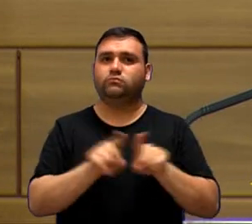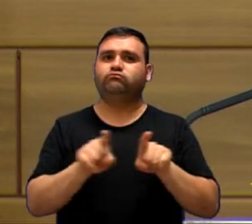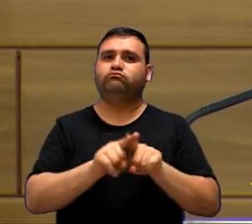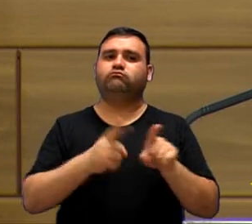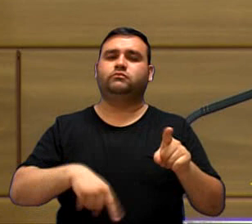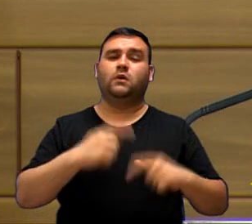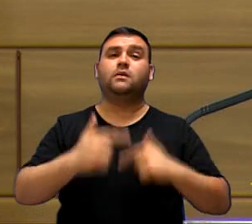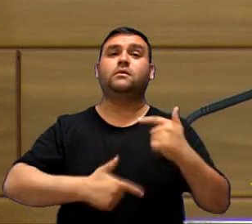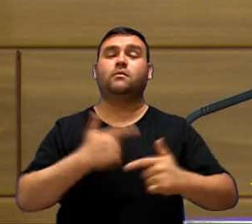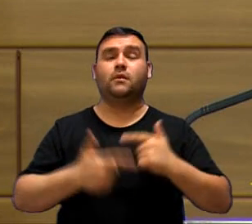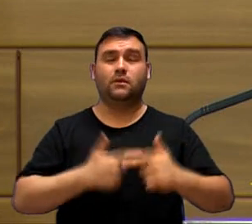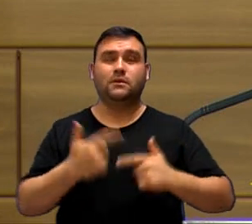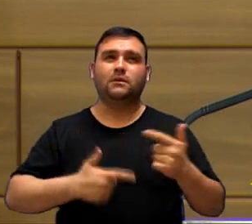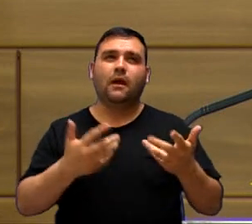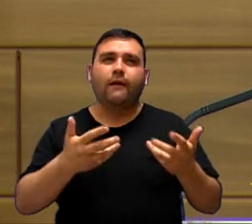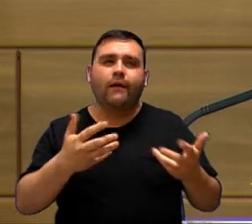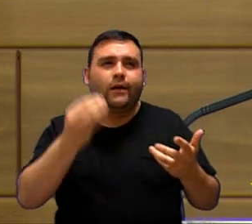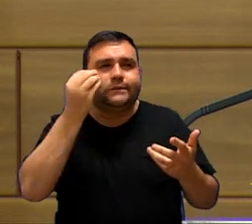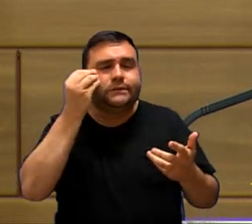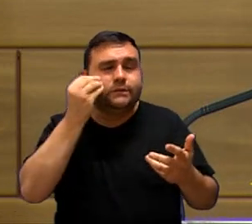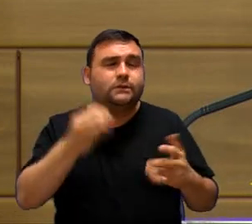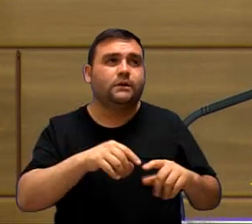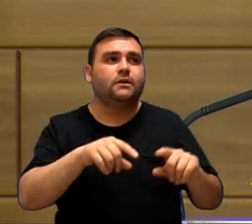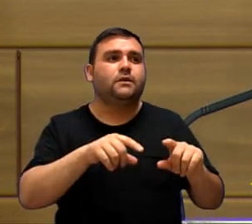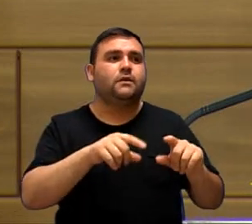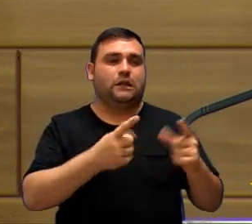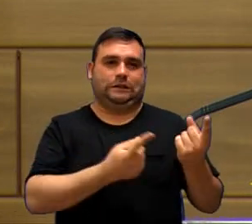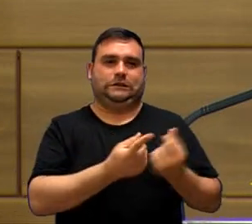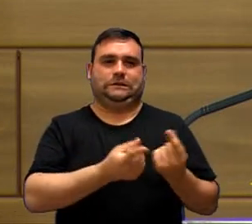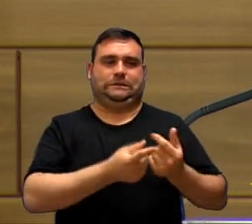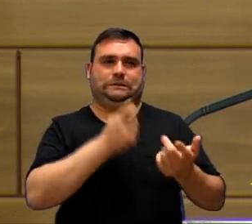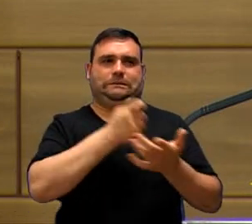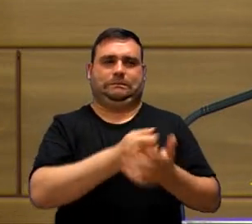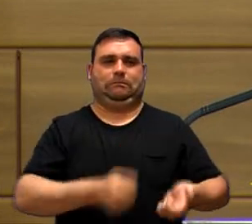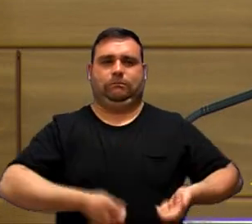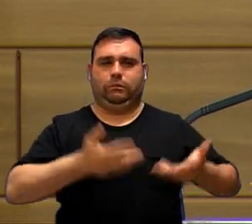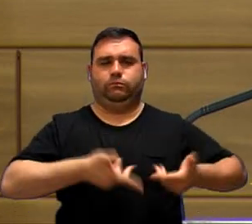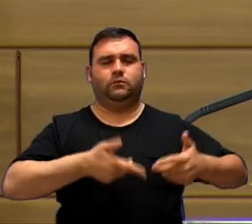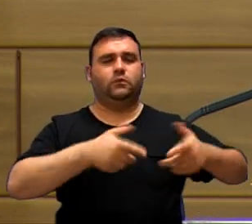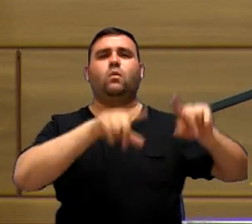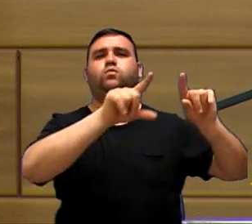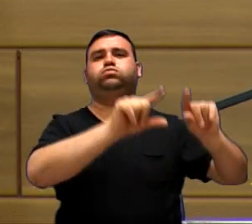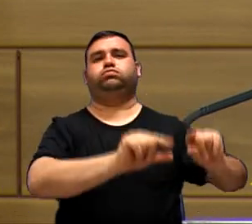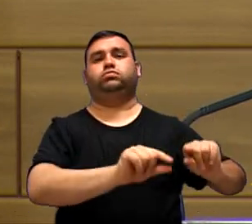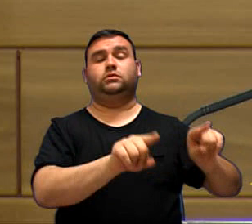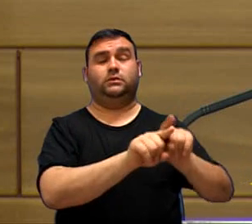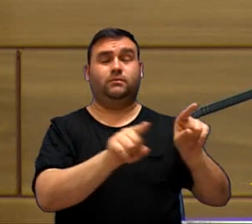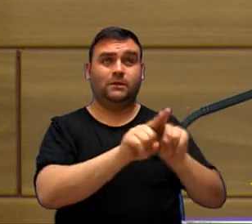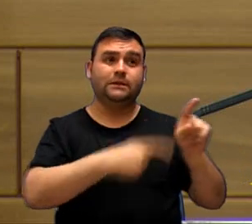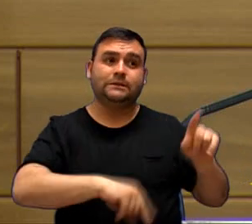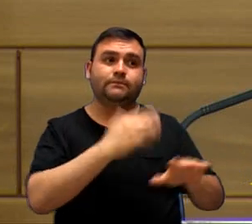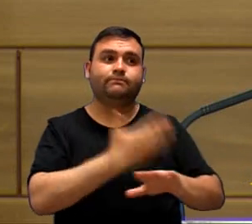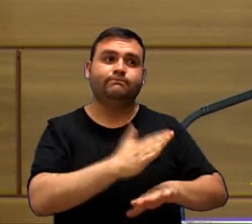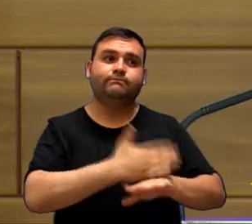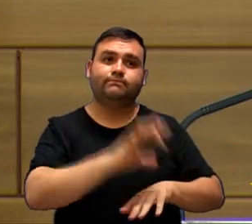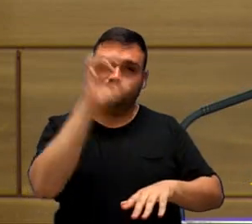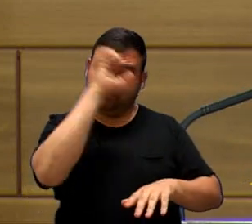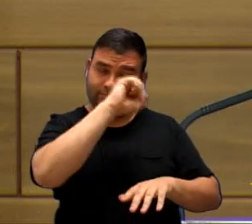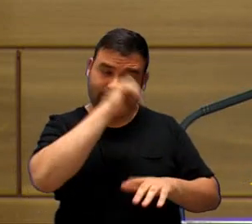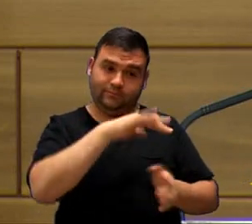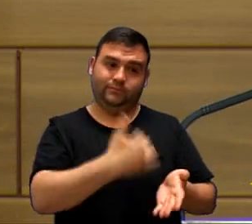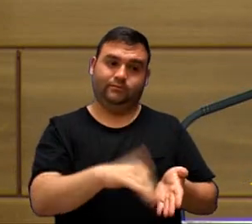estamos trabalhando nessa tentativa de redução de custo, inclusive fazendo a lição de casa com a nossa